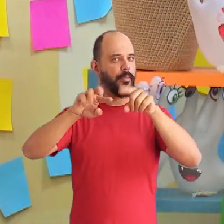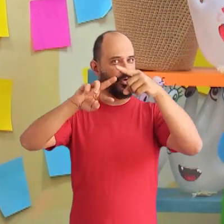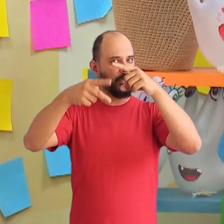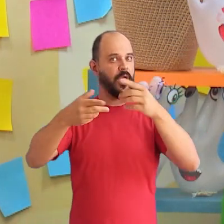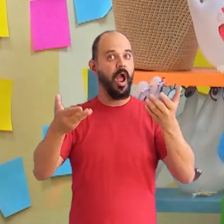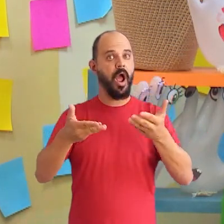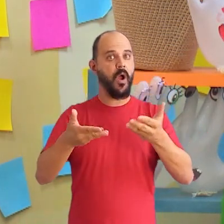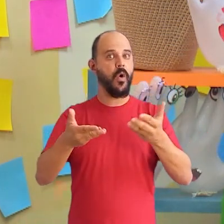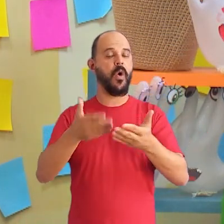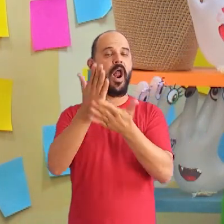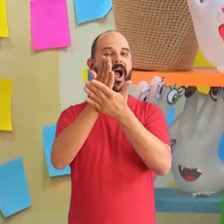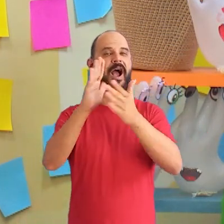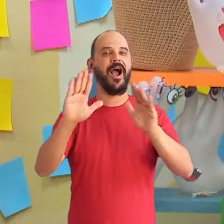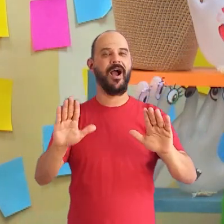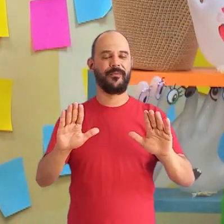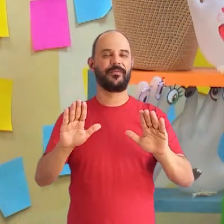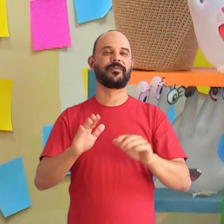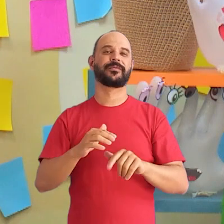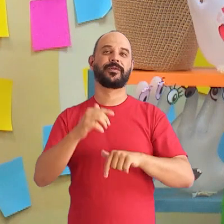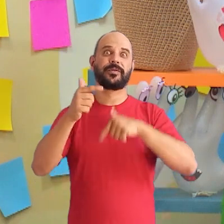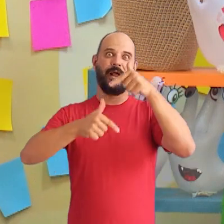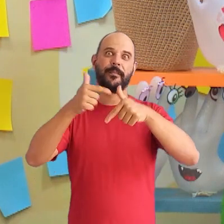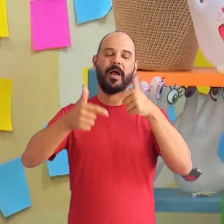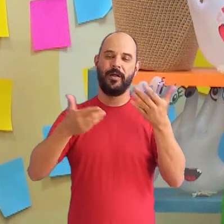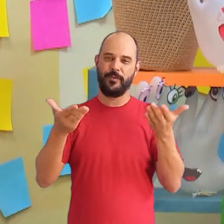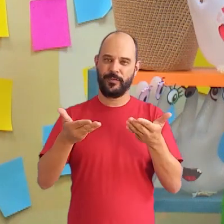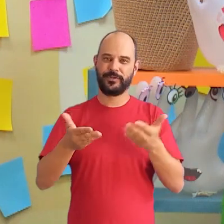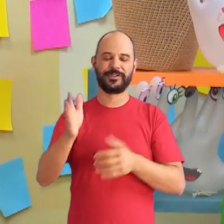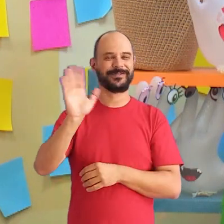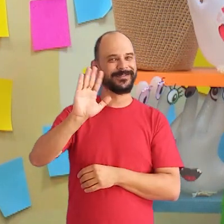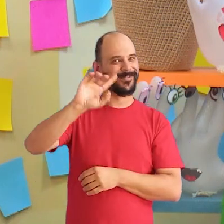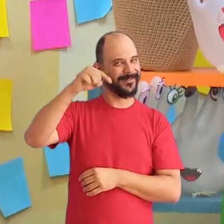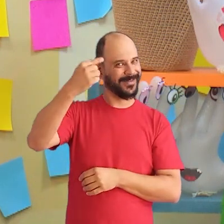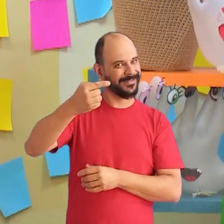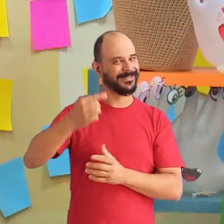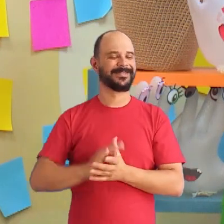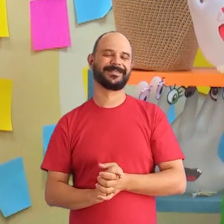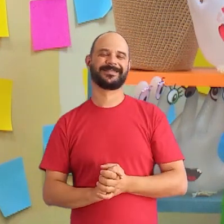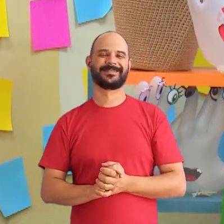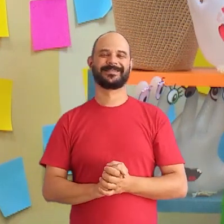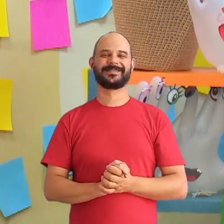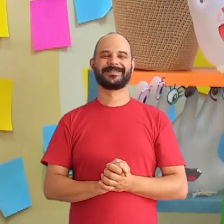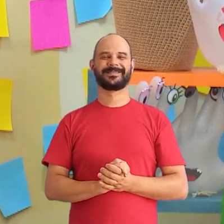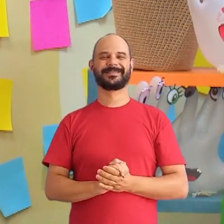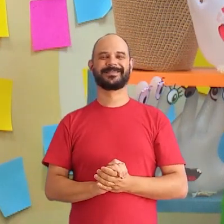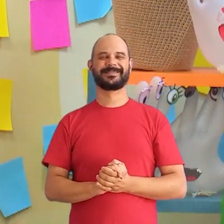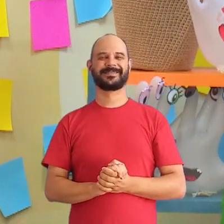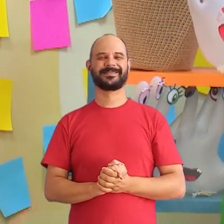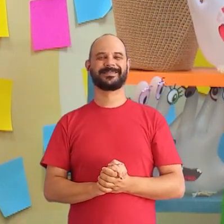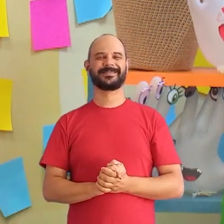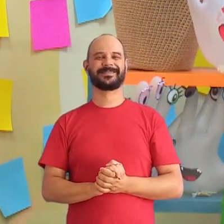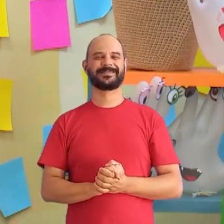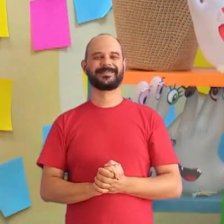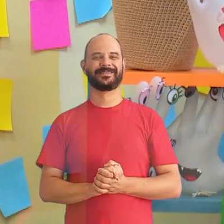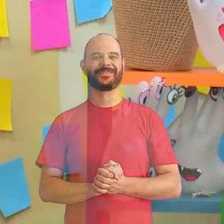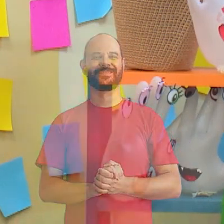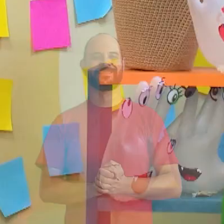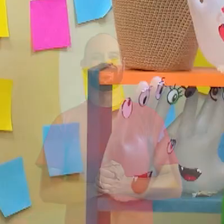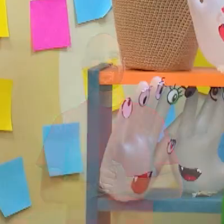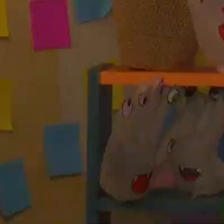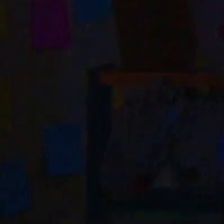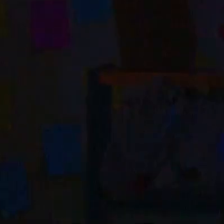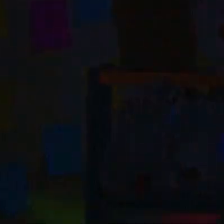de trabalho no nosso laboratório. Agora é hora de encerrar as nossas atividades por hoje. Até a próxima, pessoal!